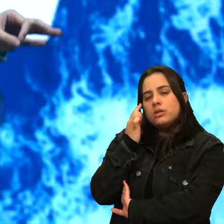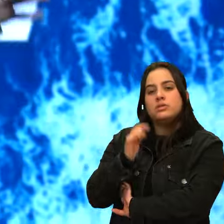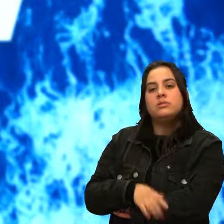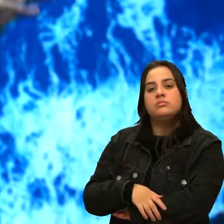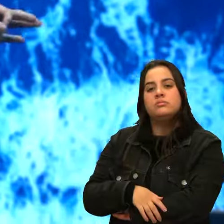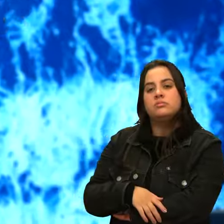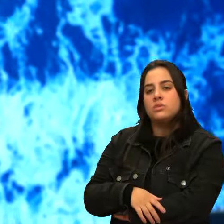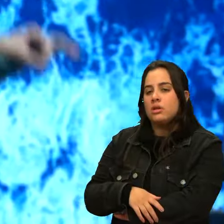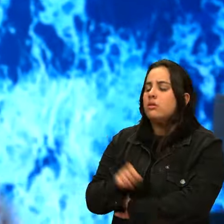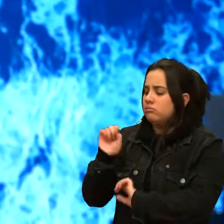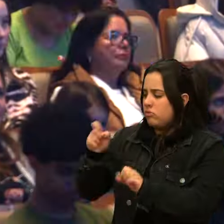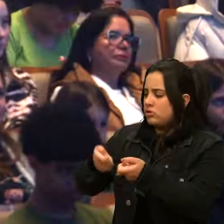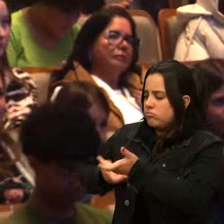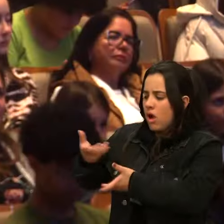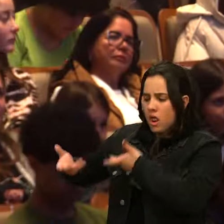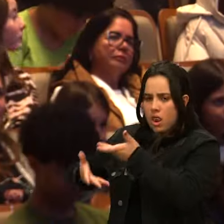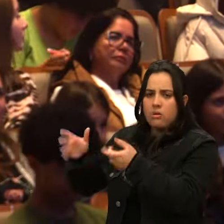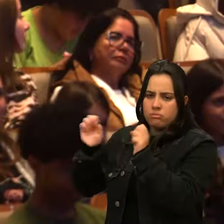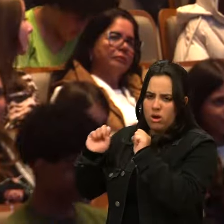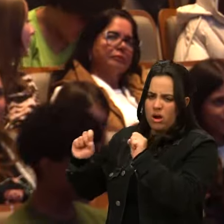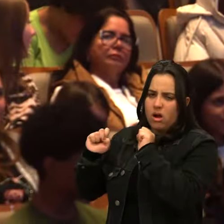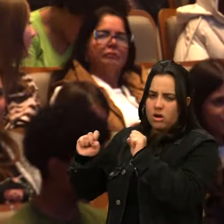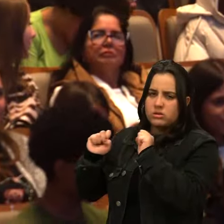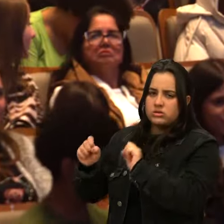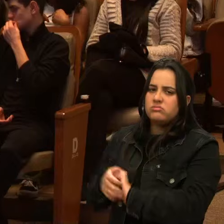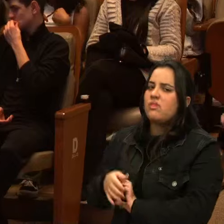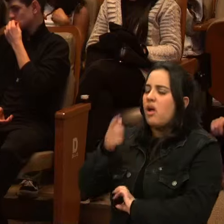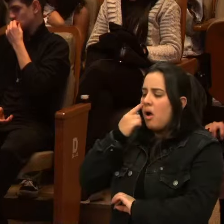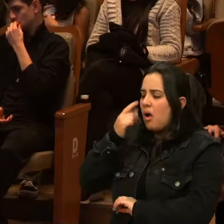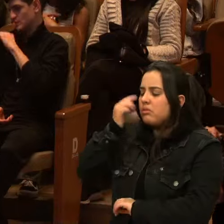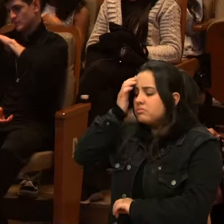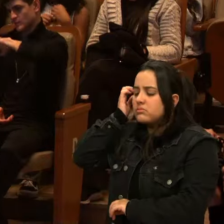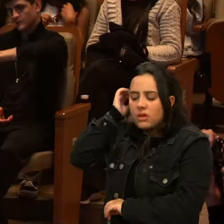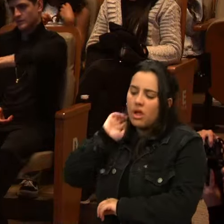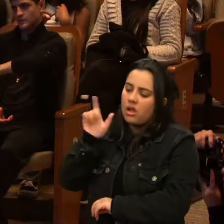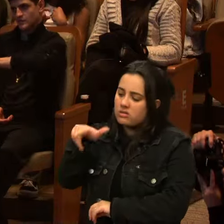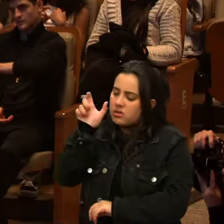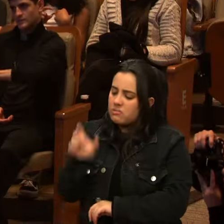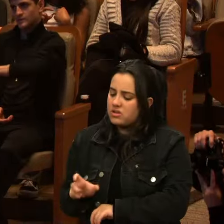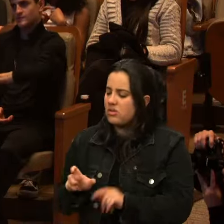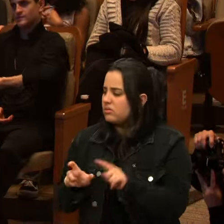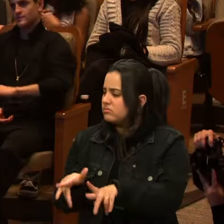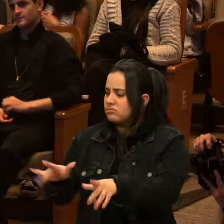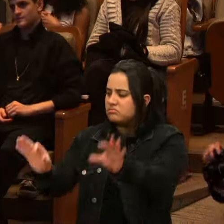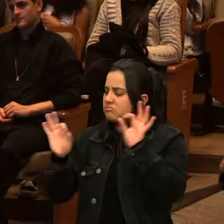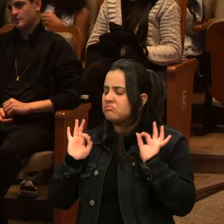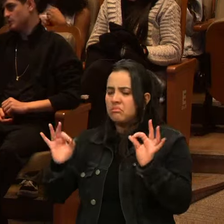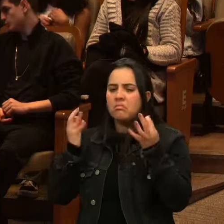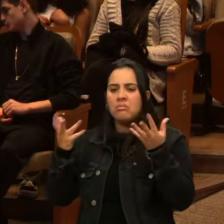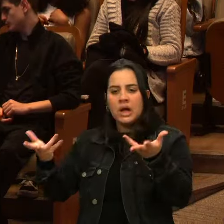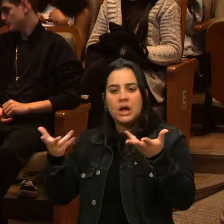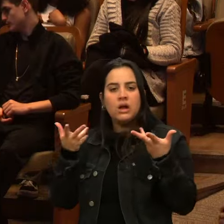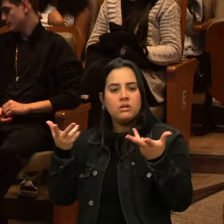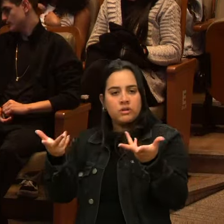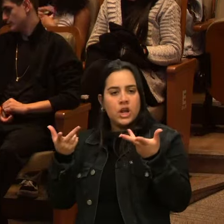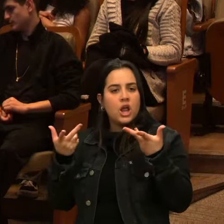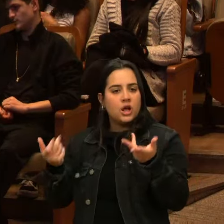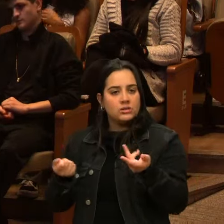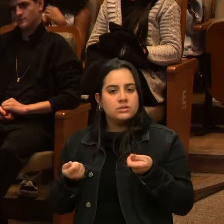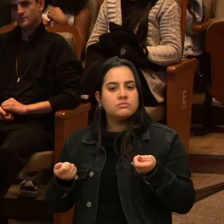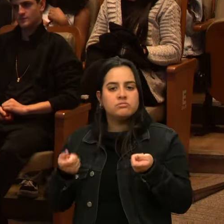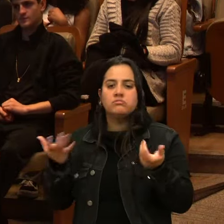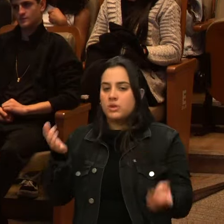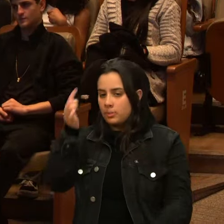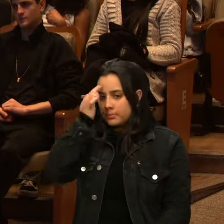Fala quem que é essa pessoa que você admira e você fala, cara, essa pessoa, ela é demais. Então, pensa aí nessa